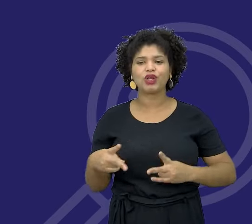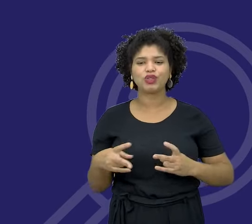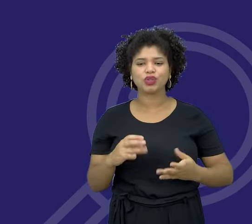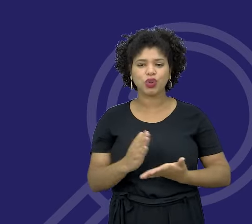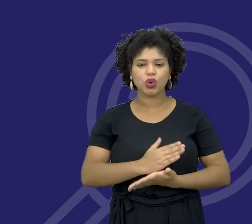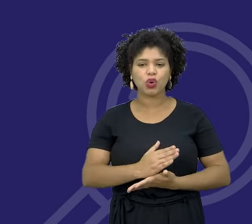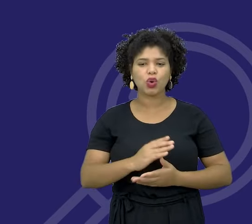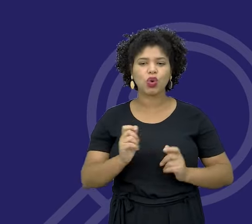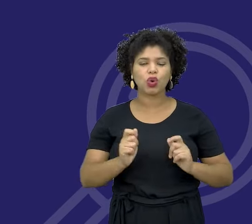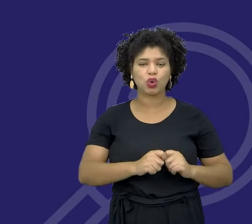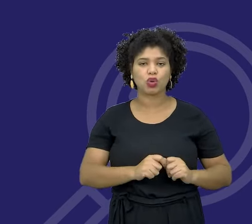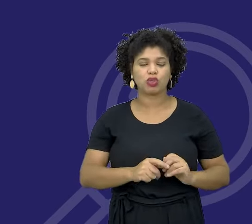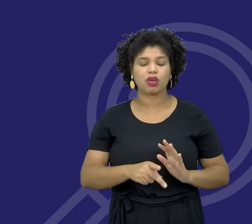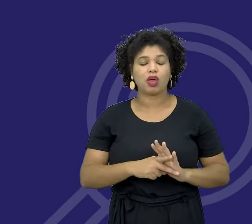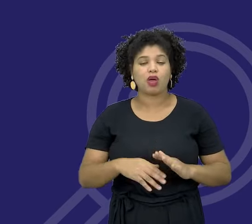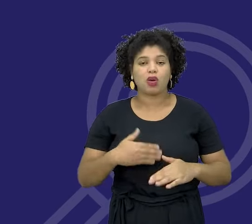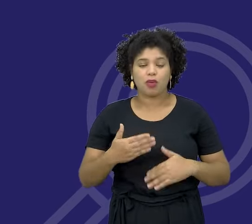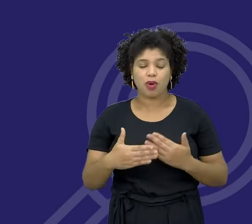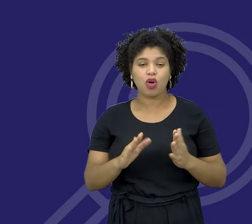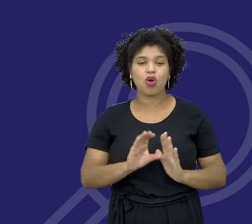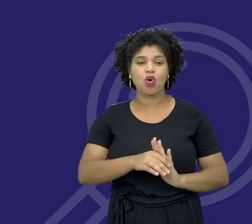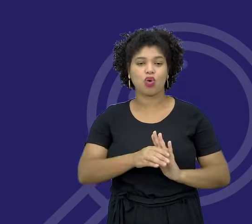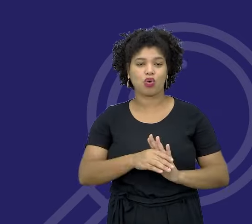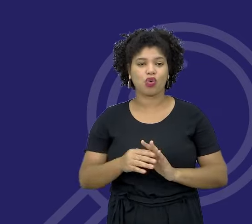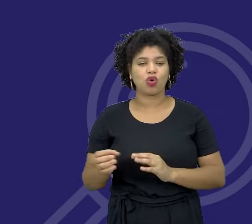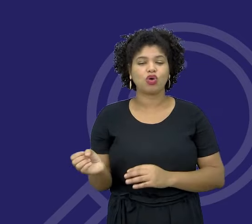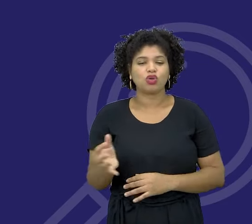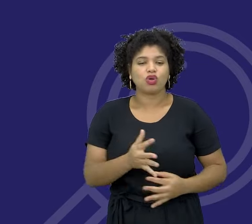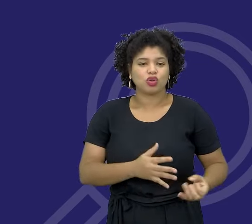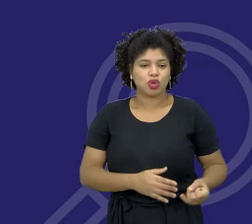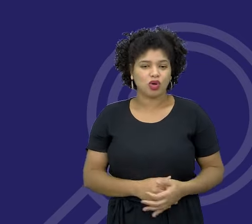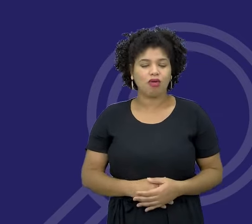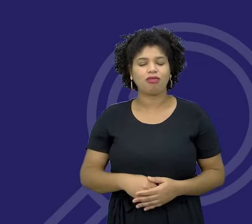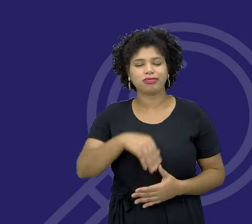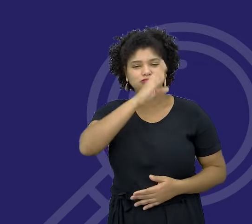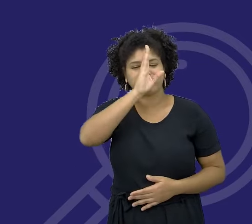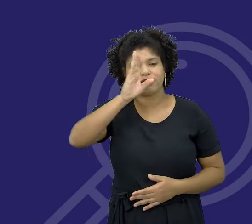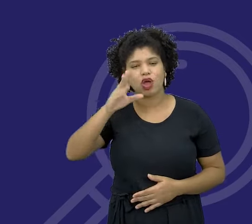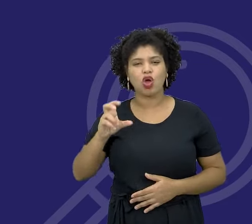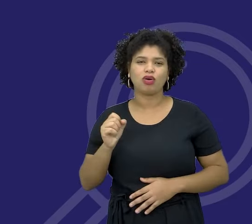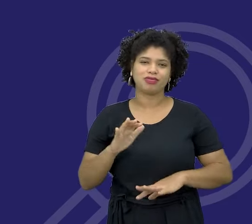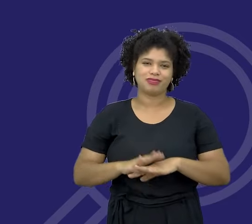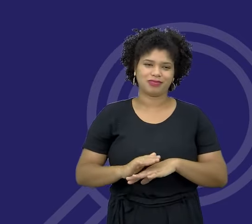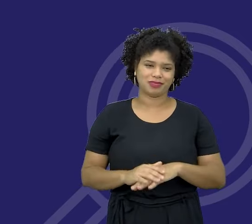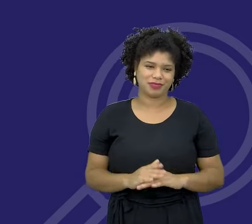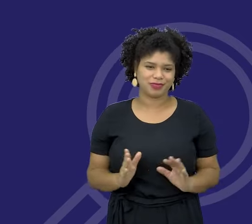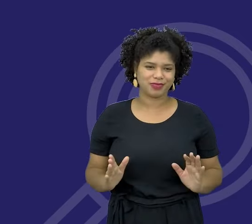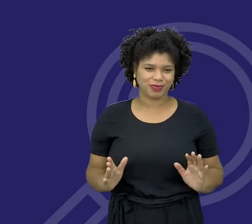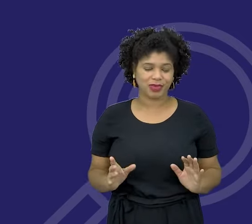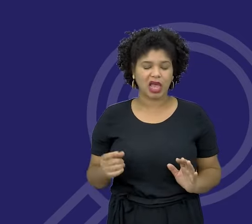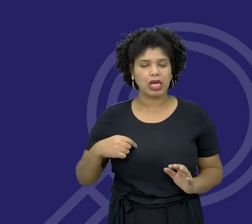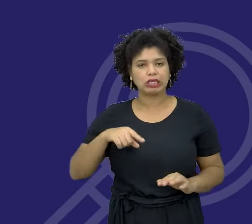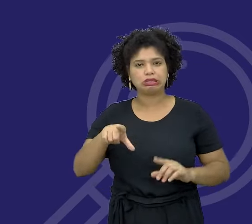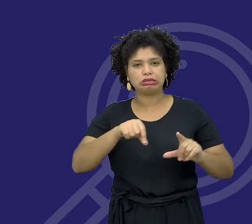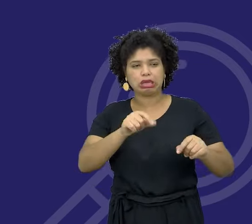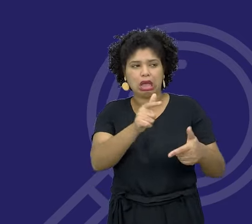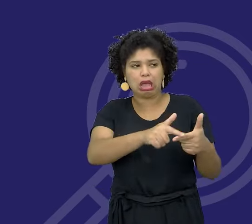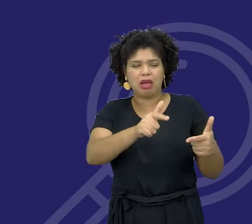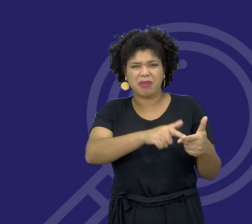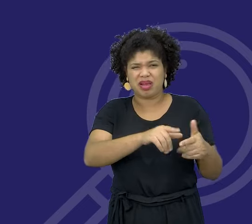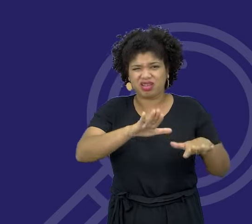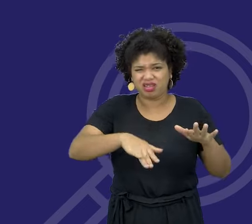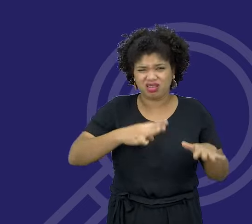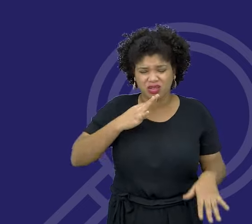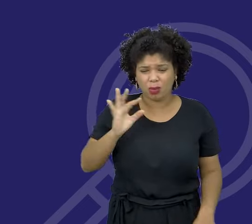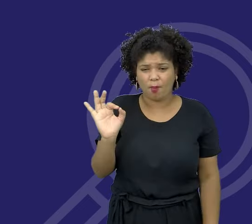problema visando a construção de um novo conceito, princípio ou procedimento. Bom, eu não vou selecionar um problema que eu não conheço, eu vou